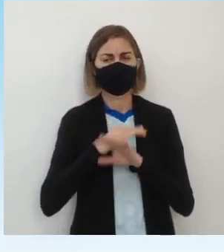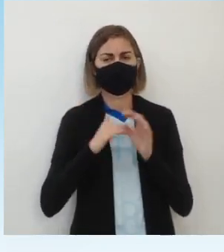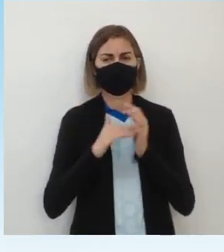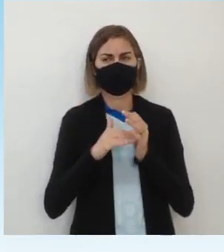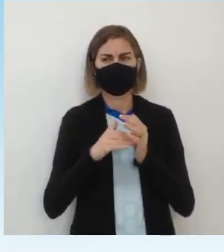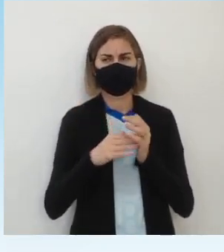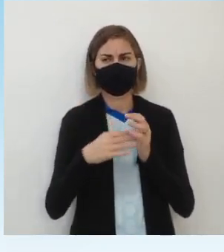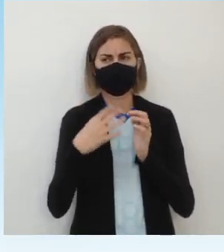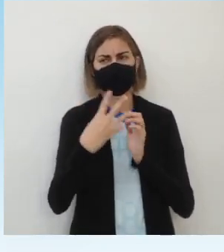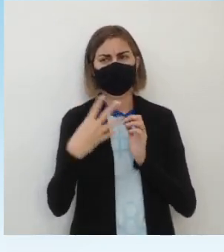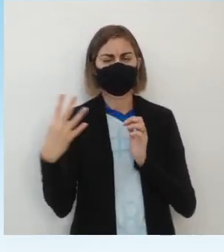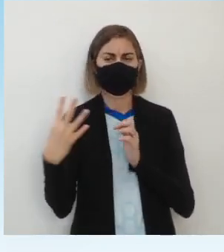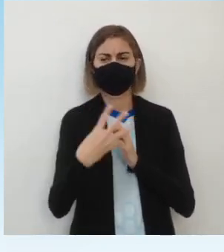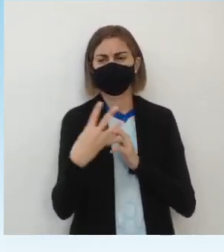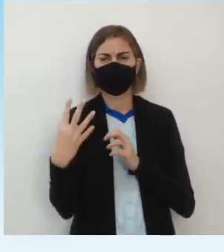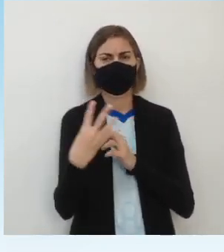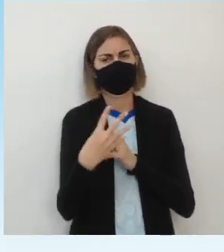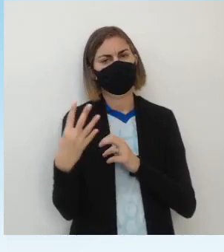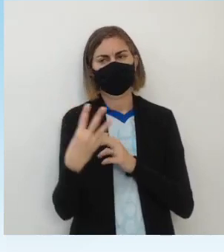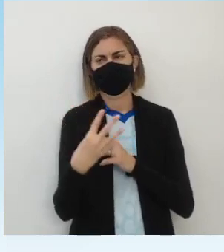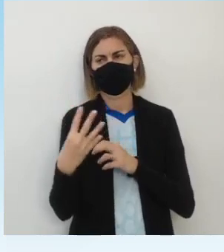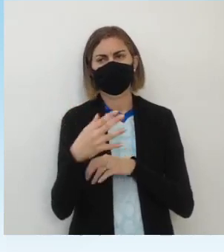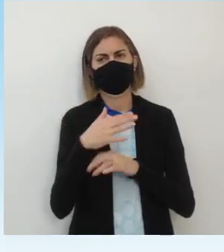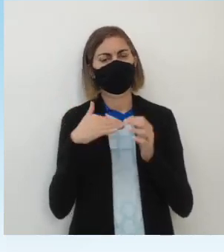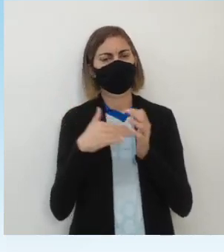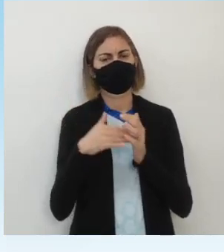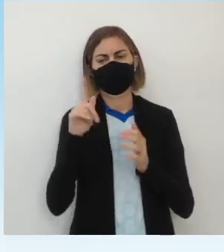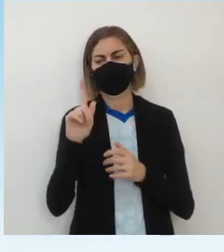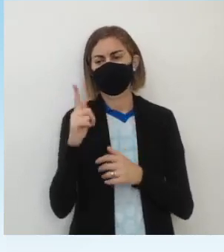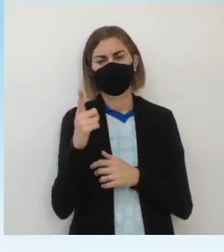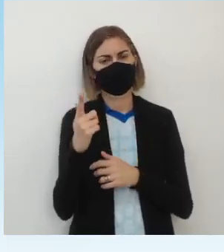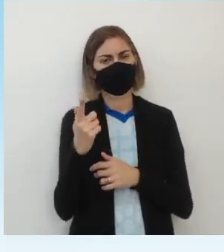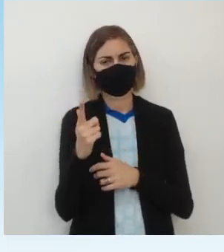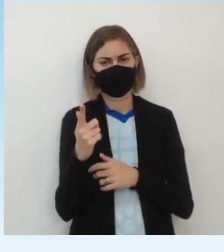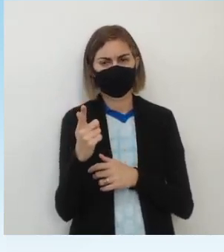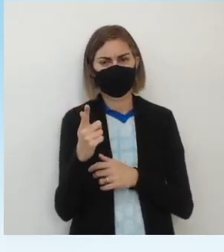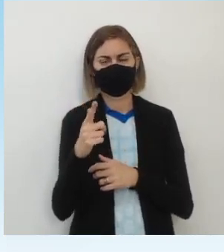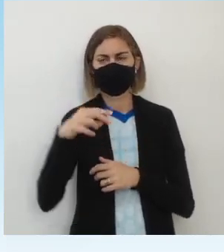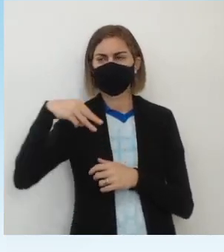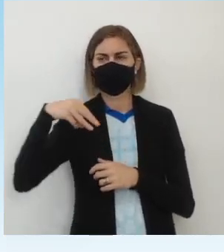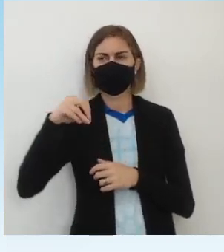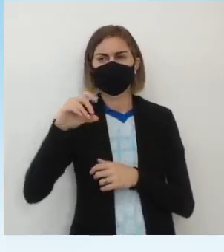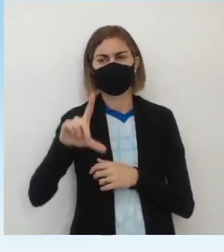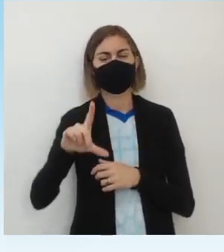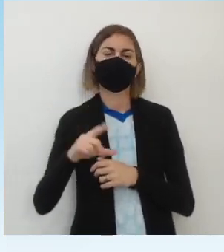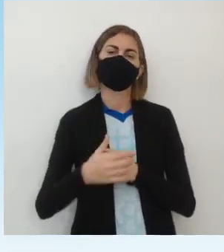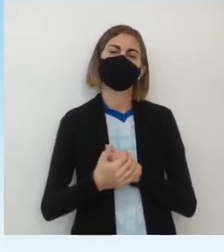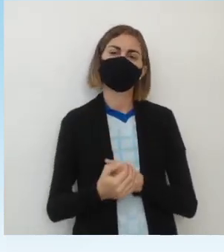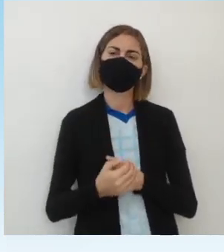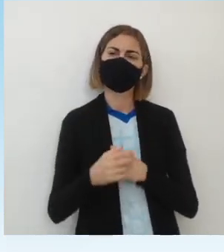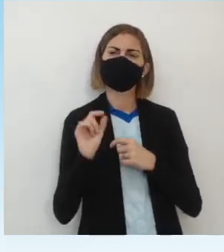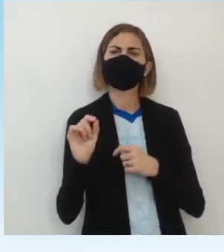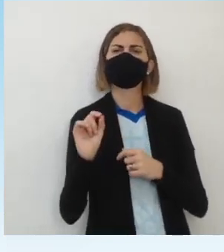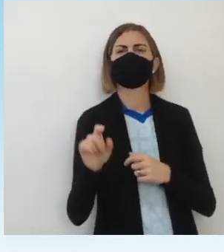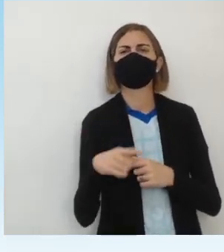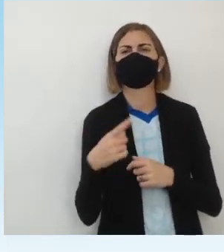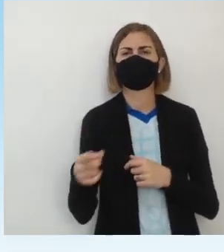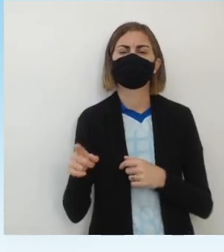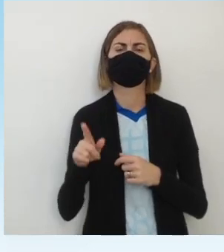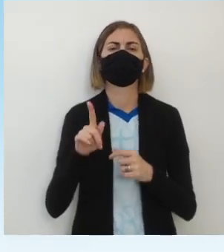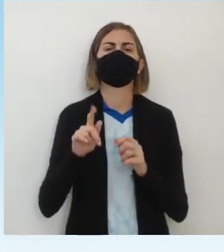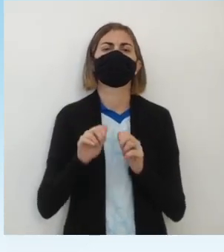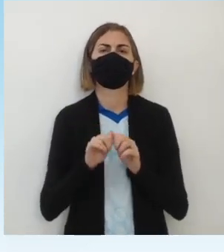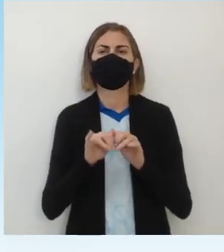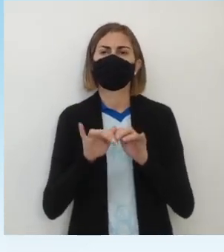de 44, todos em gramas por mol, tá? Então, quem são os